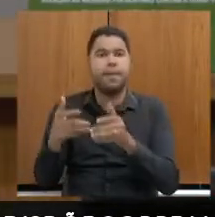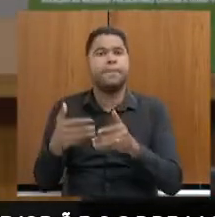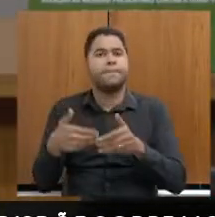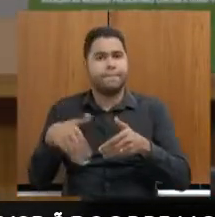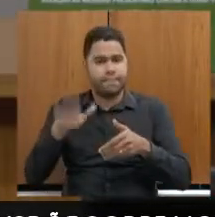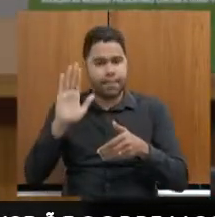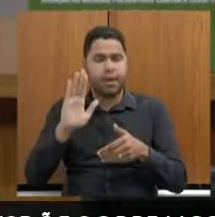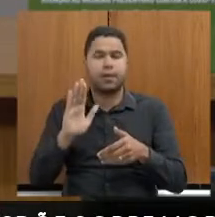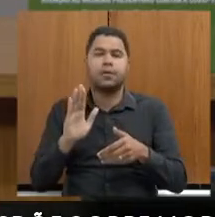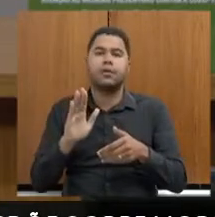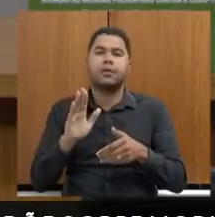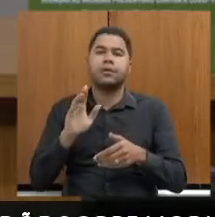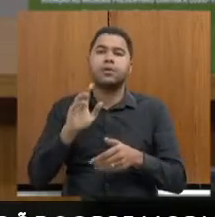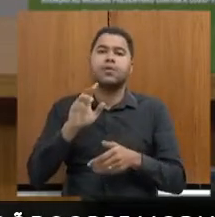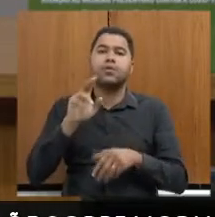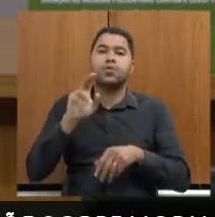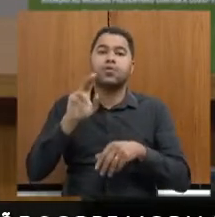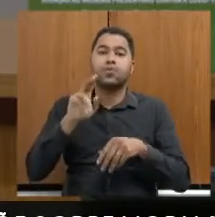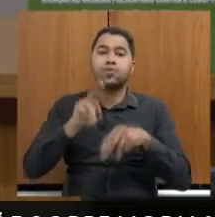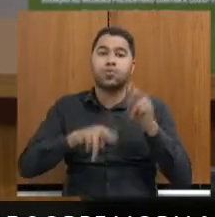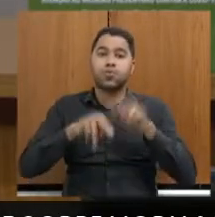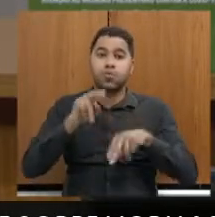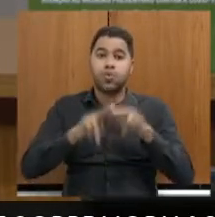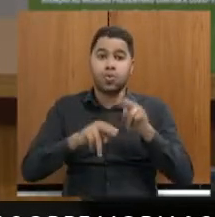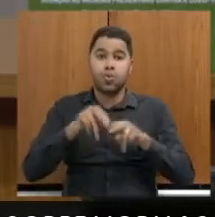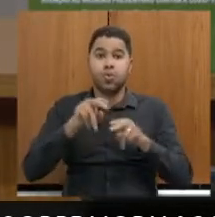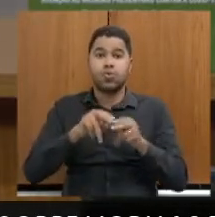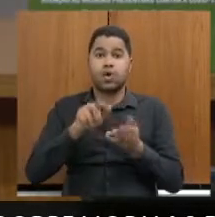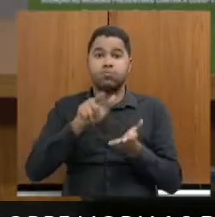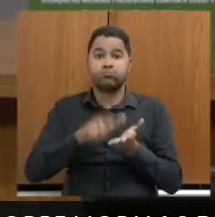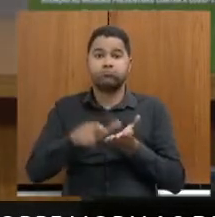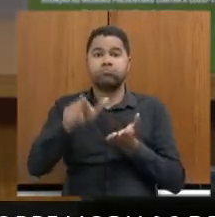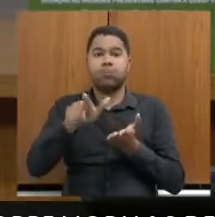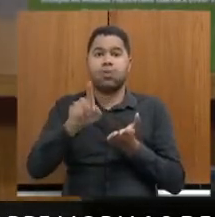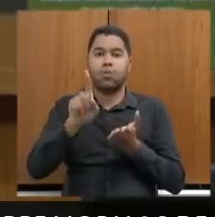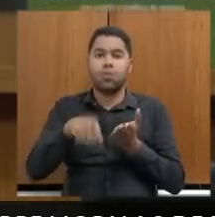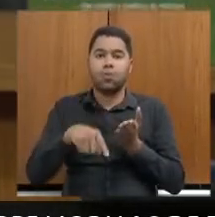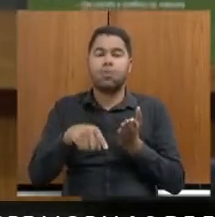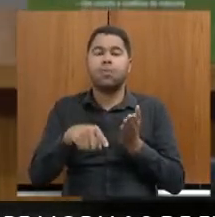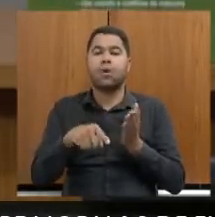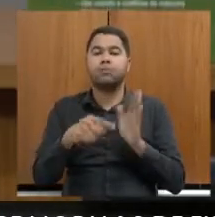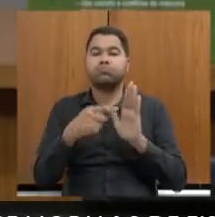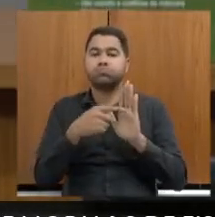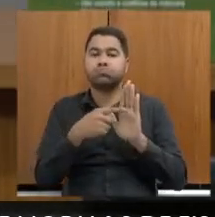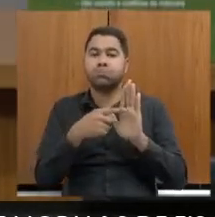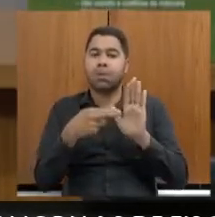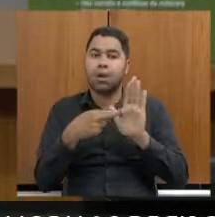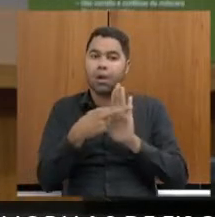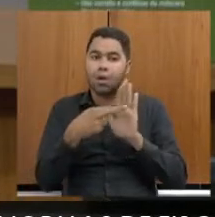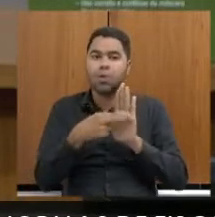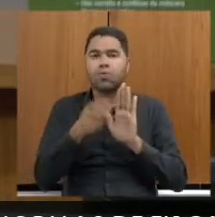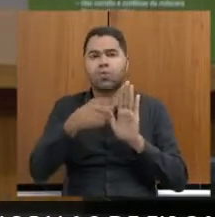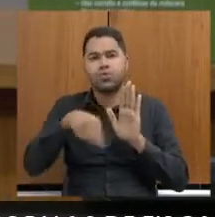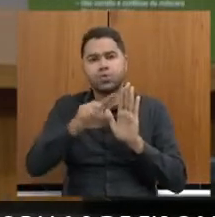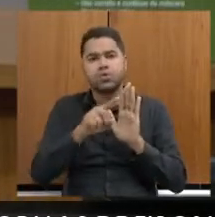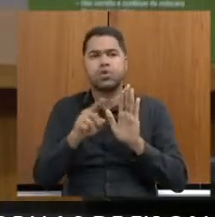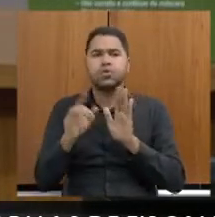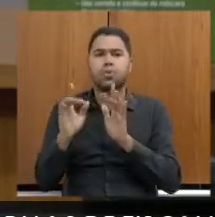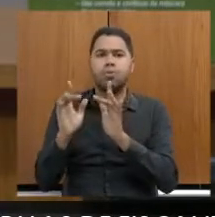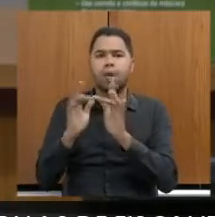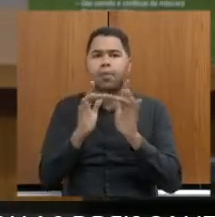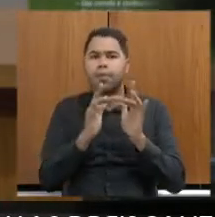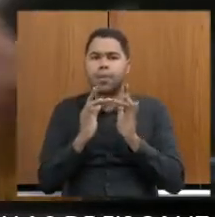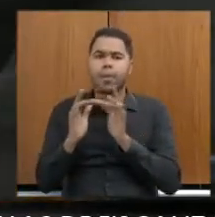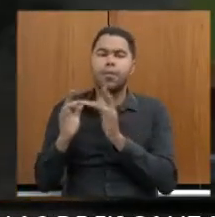então foi publicado no meio de uma resolução tão destaco aqui pelos senhores tenha se contato contínuo com